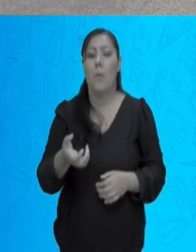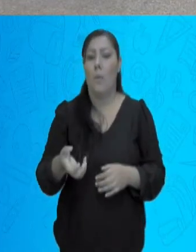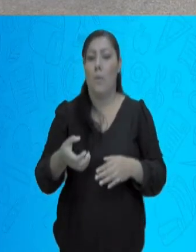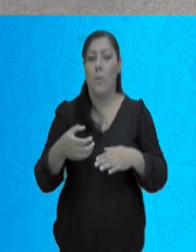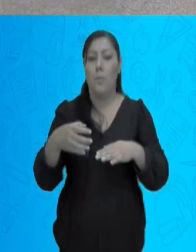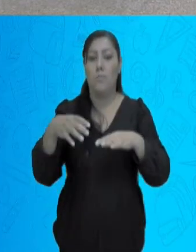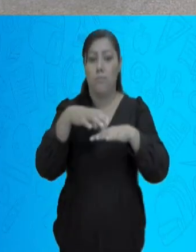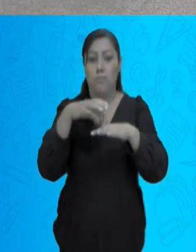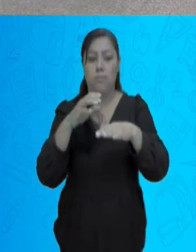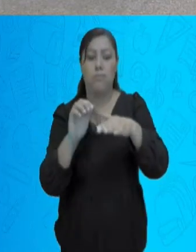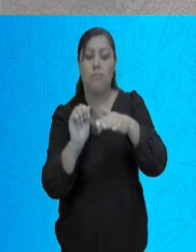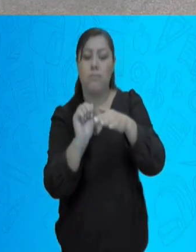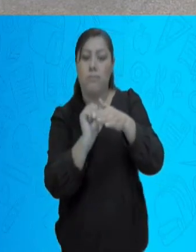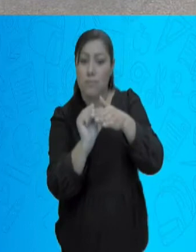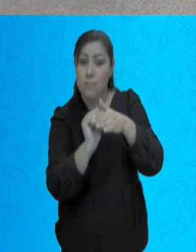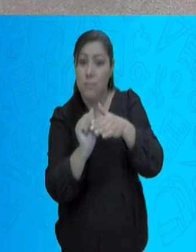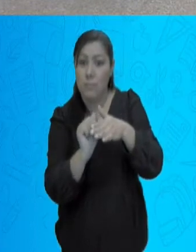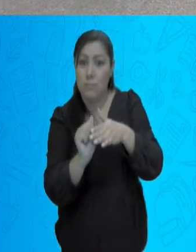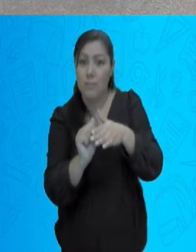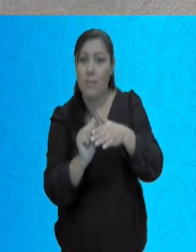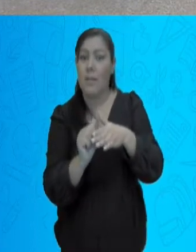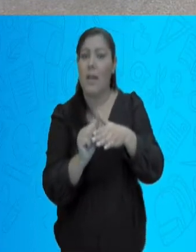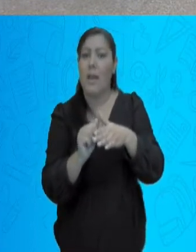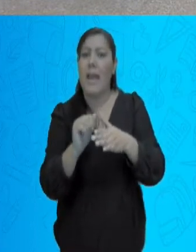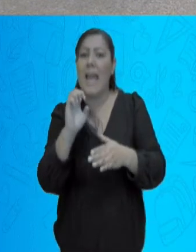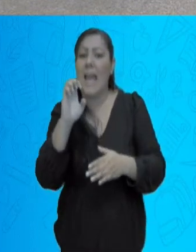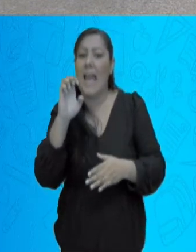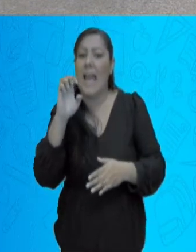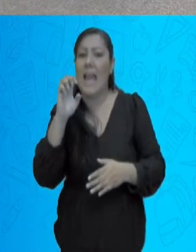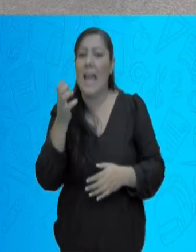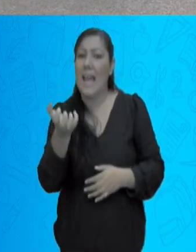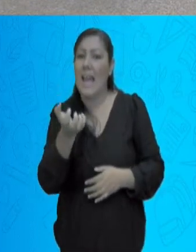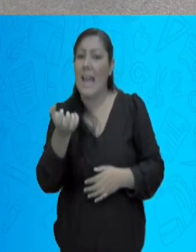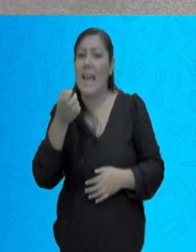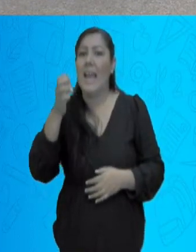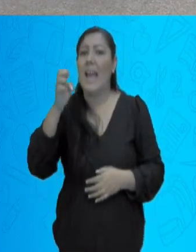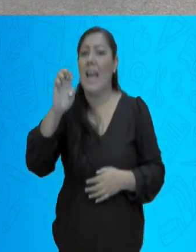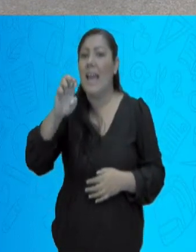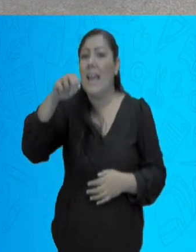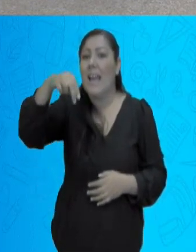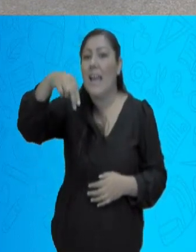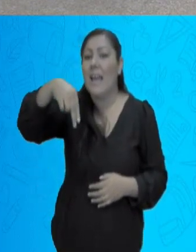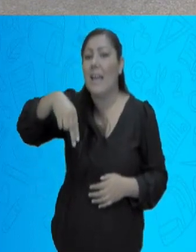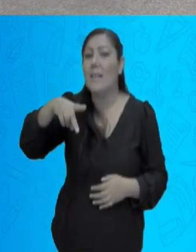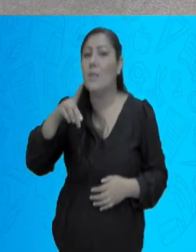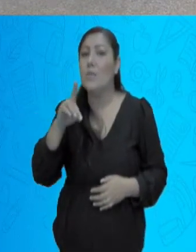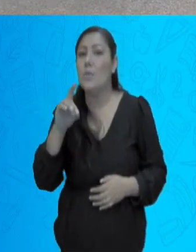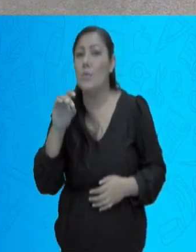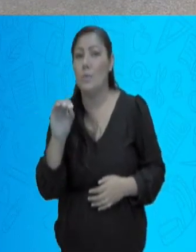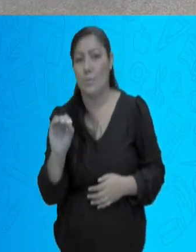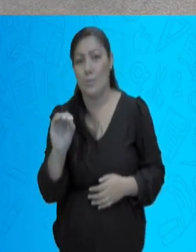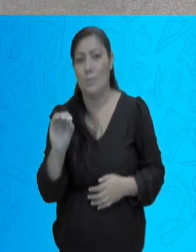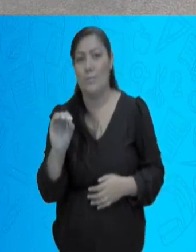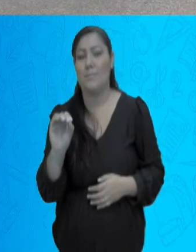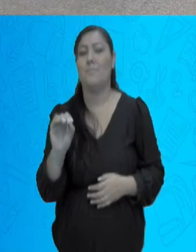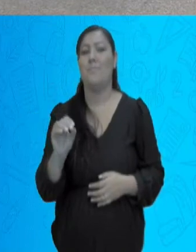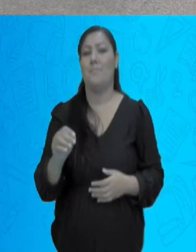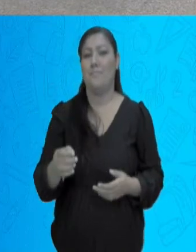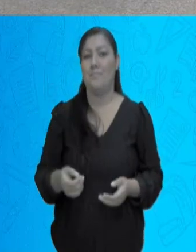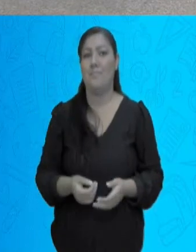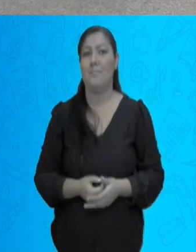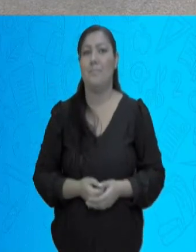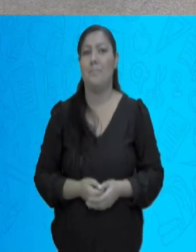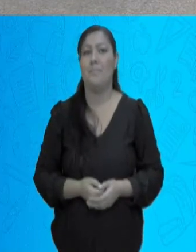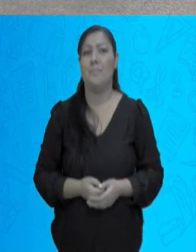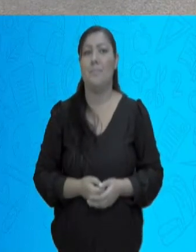esse querendo é o gerúndio. E o infinitivo? O infinitivo é o nome do